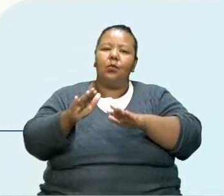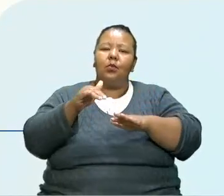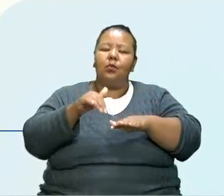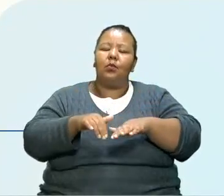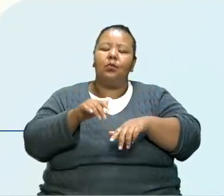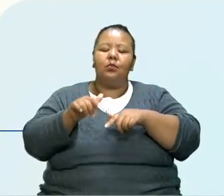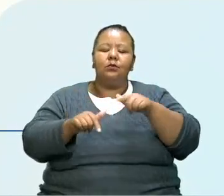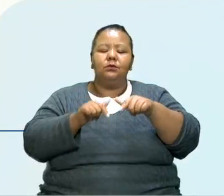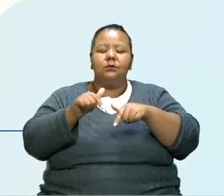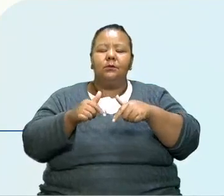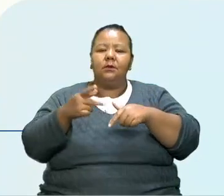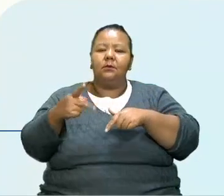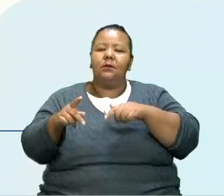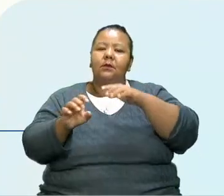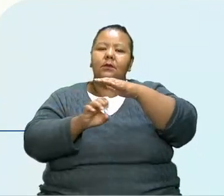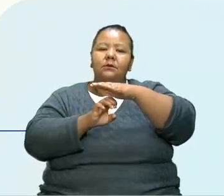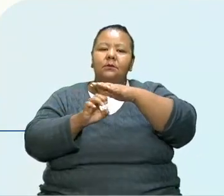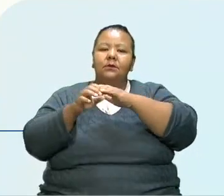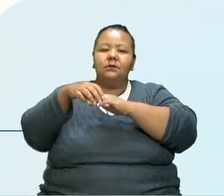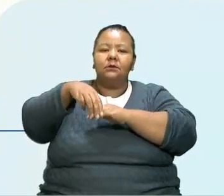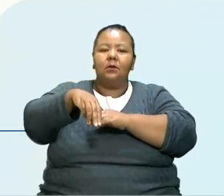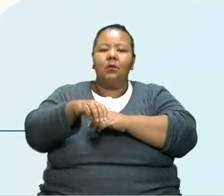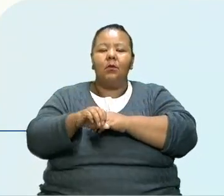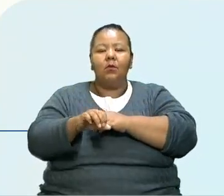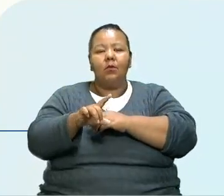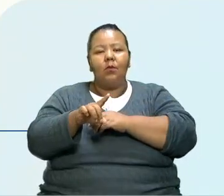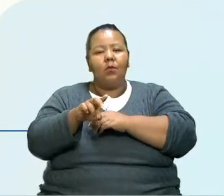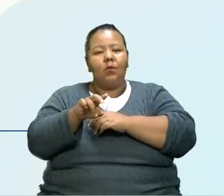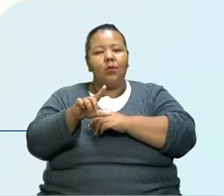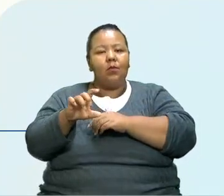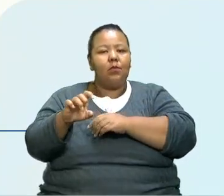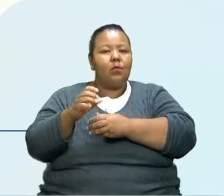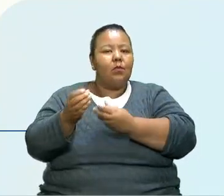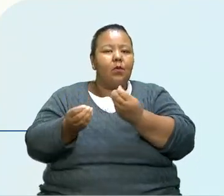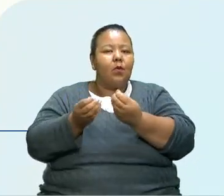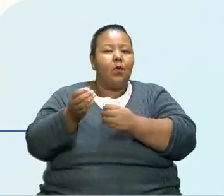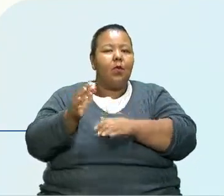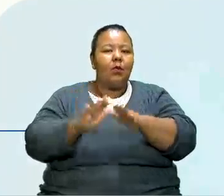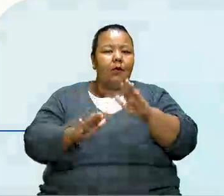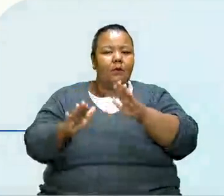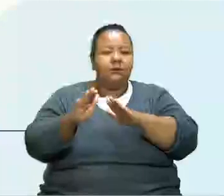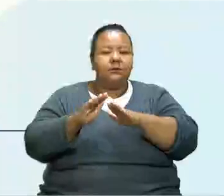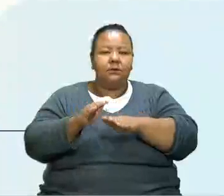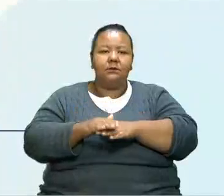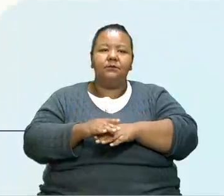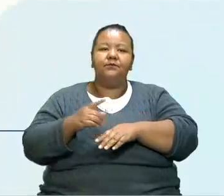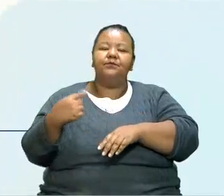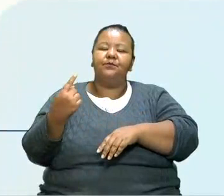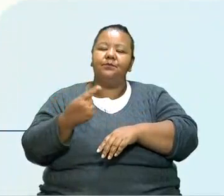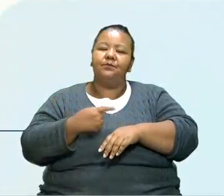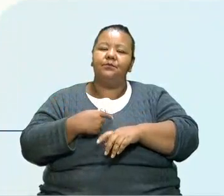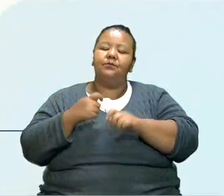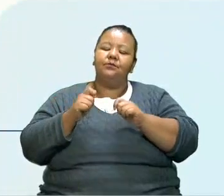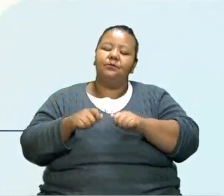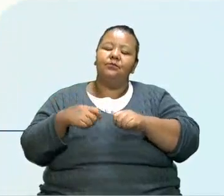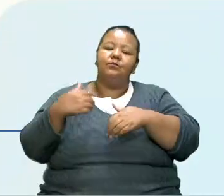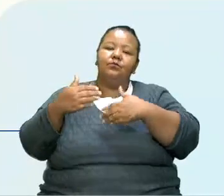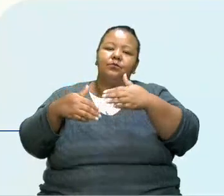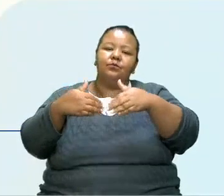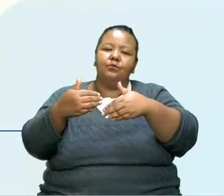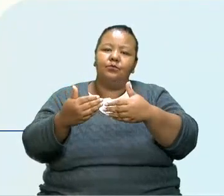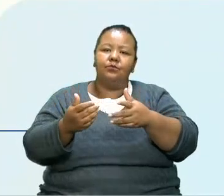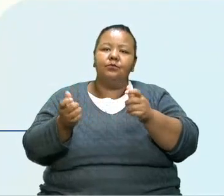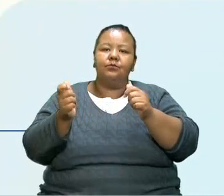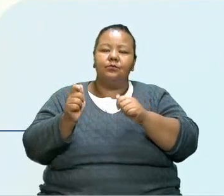trabalho flexível para a Module? Como organizar esse processo? De que maneira que nós podemos desenvolver?